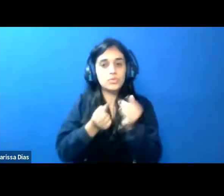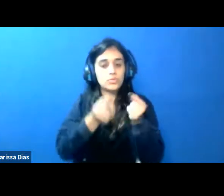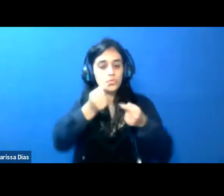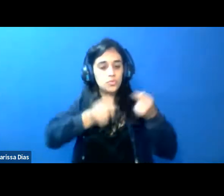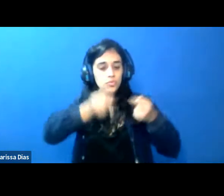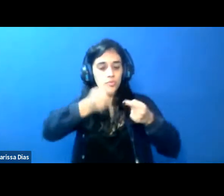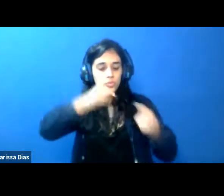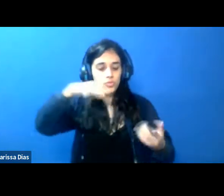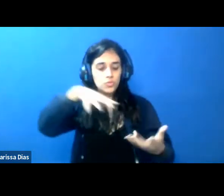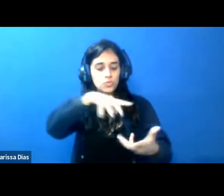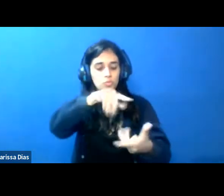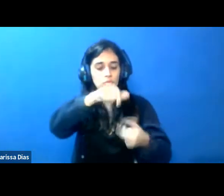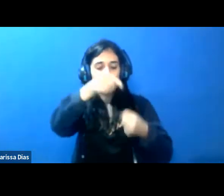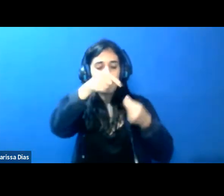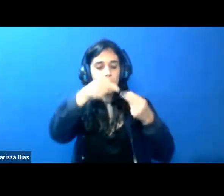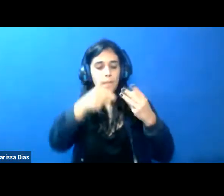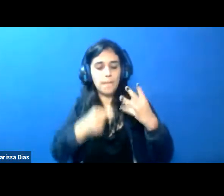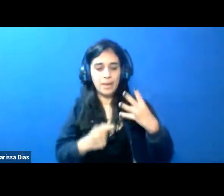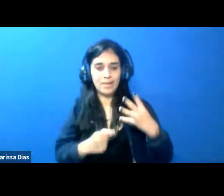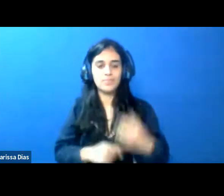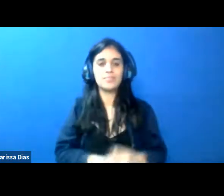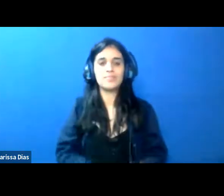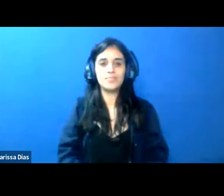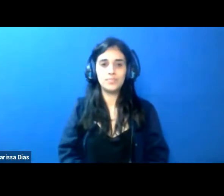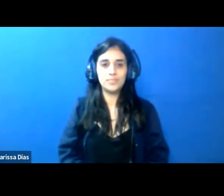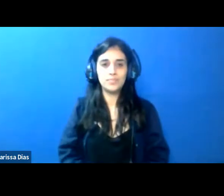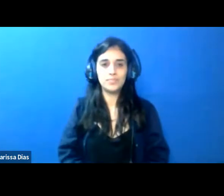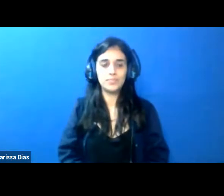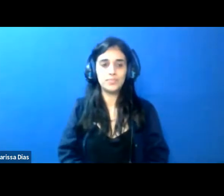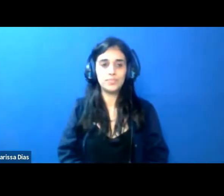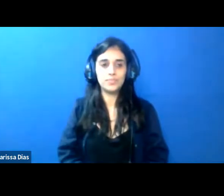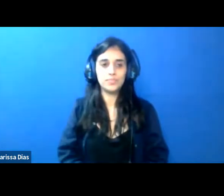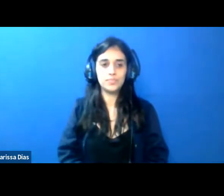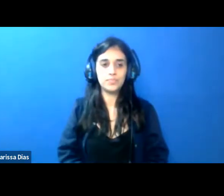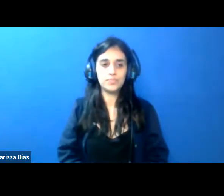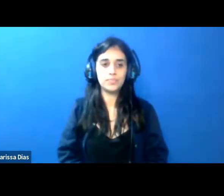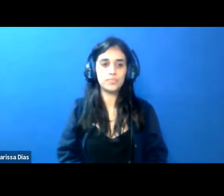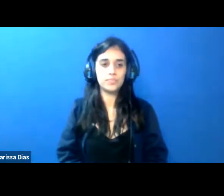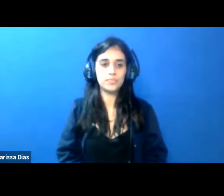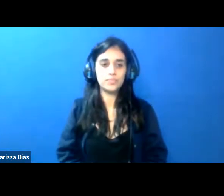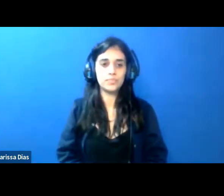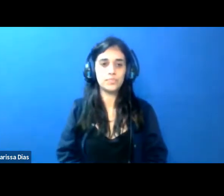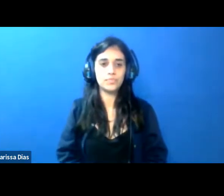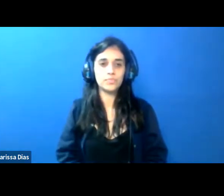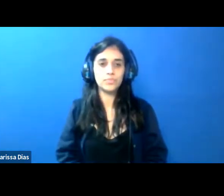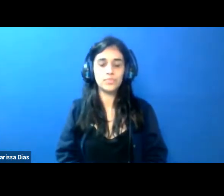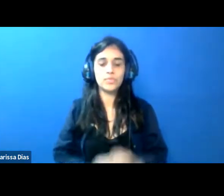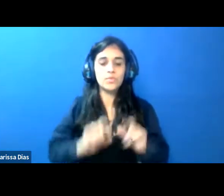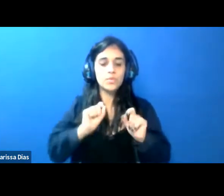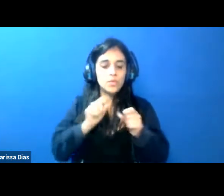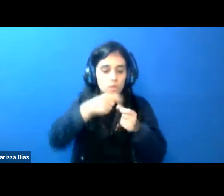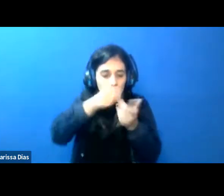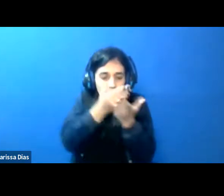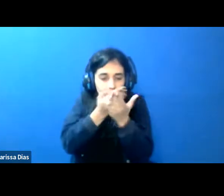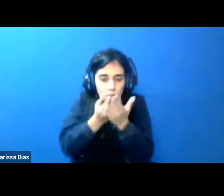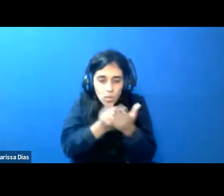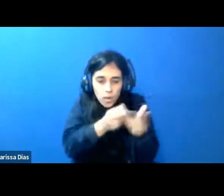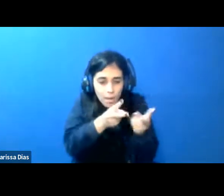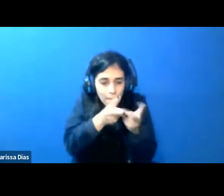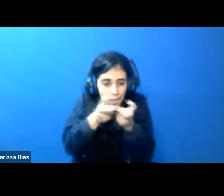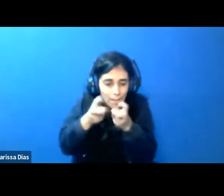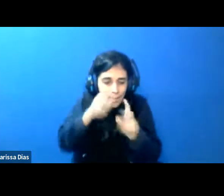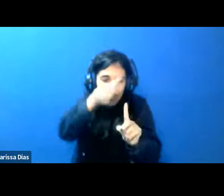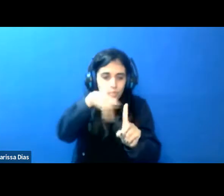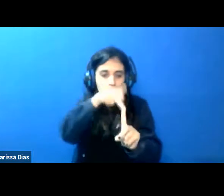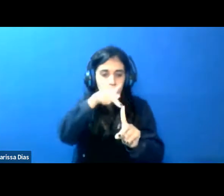todo. E aí, o que a gente conseguiu esmiuçar através do plano camponês e